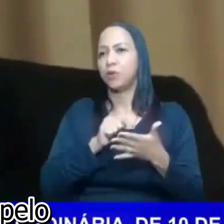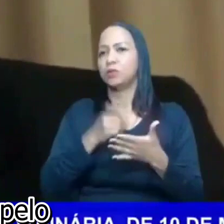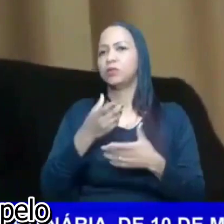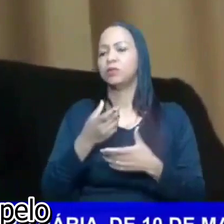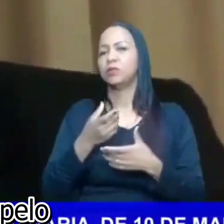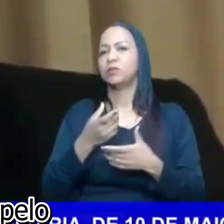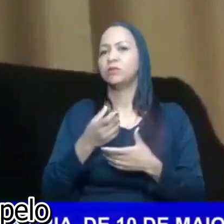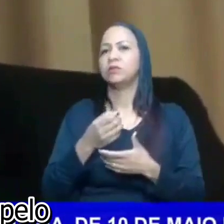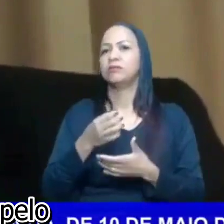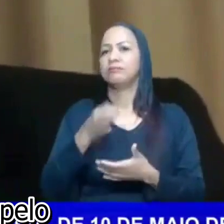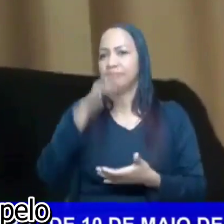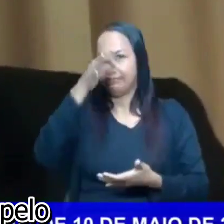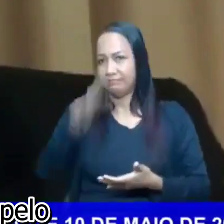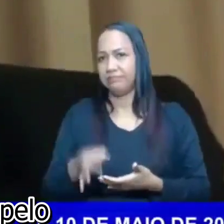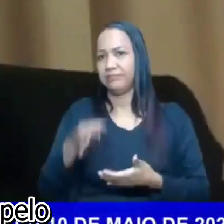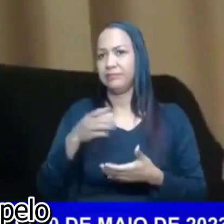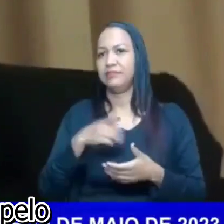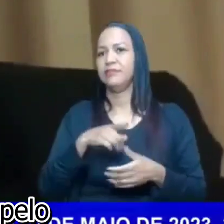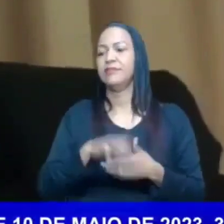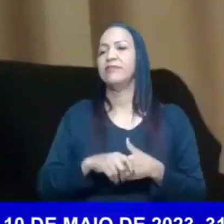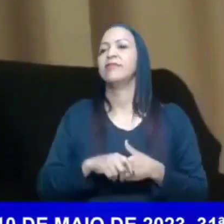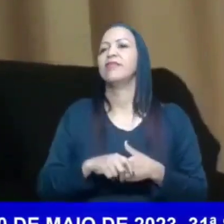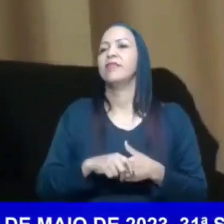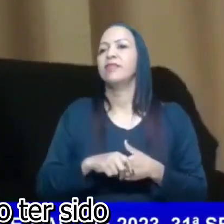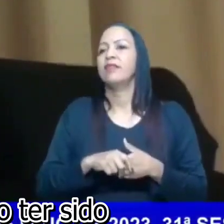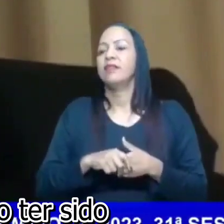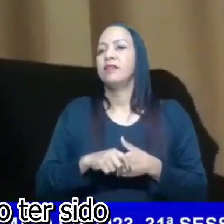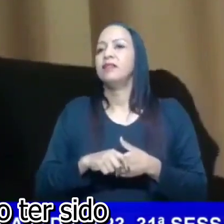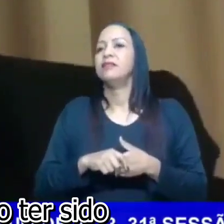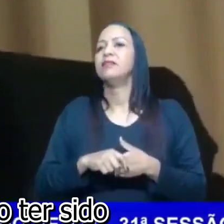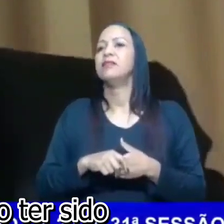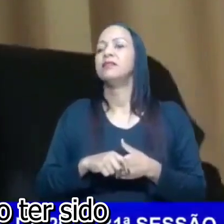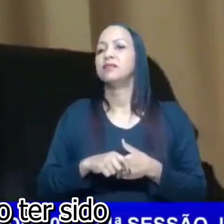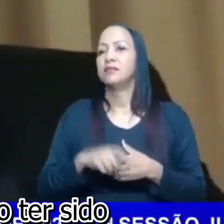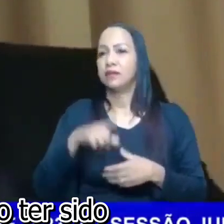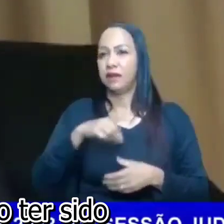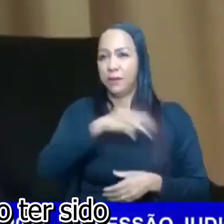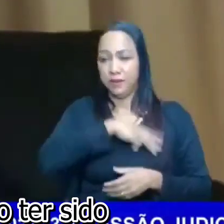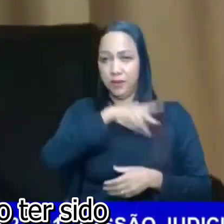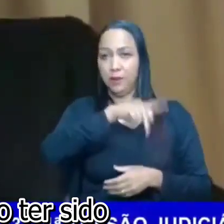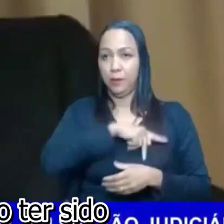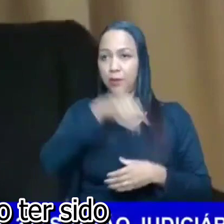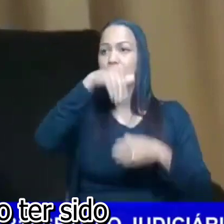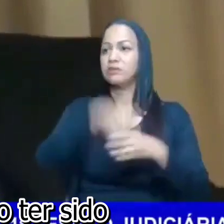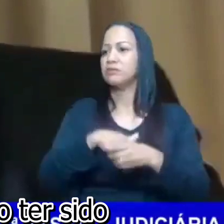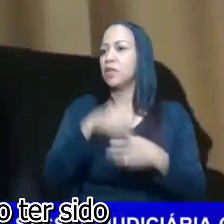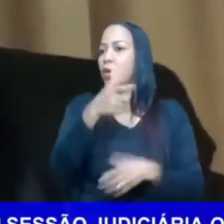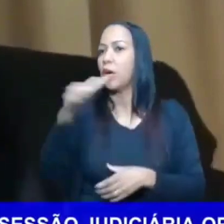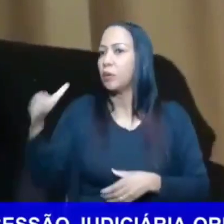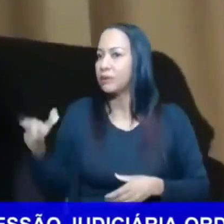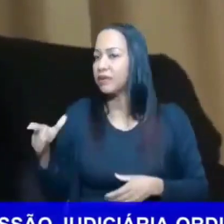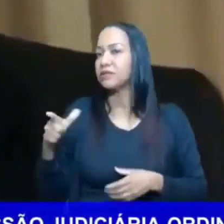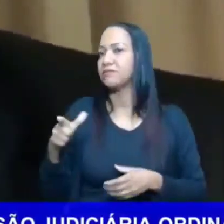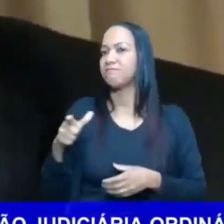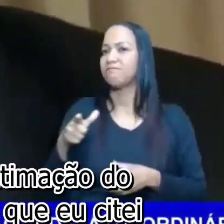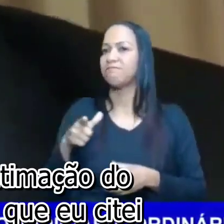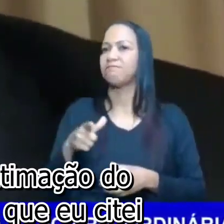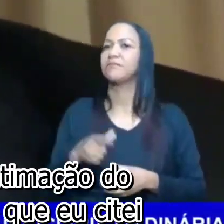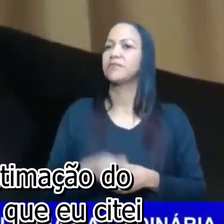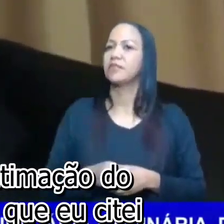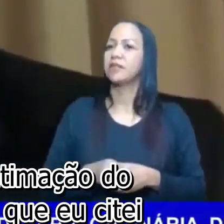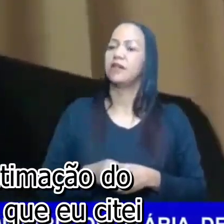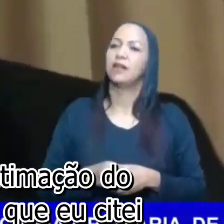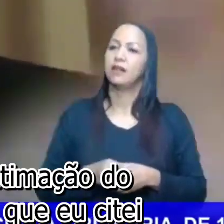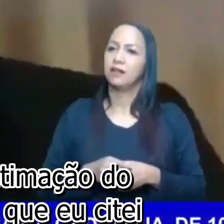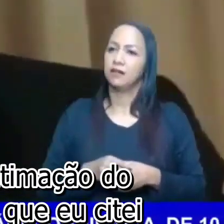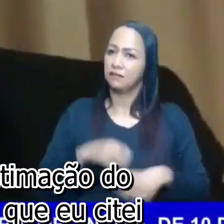de que a tese trazida pelo eminente Ministério Público Eleitoral, por não ter sido